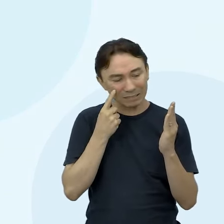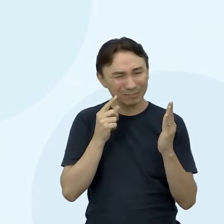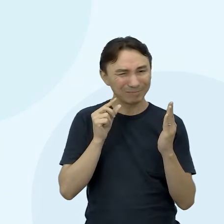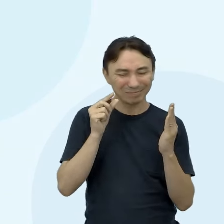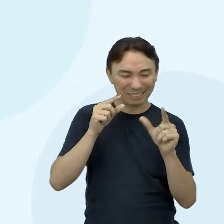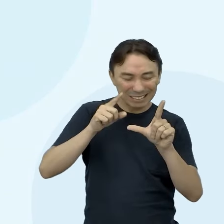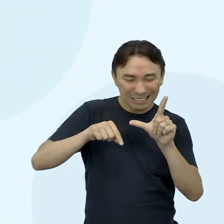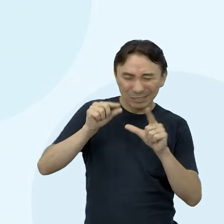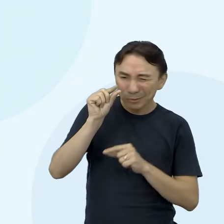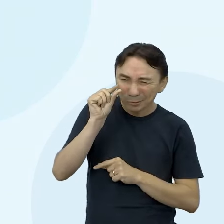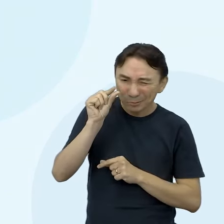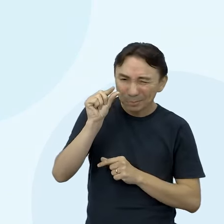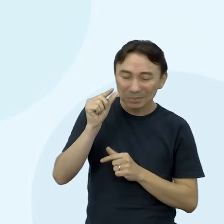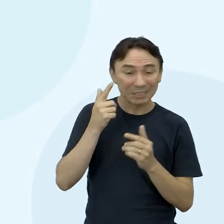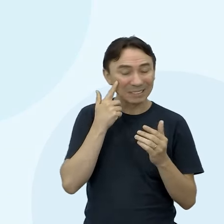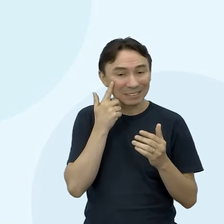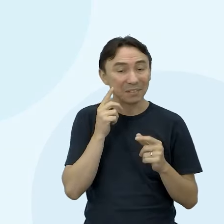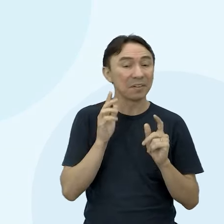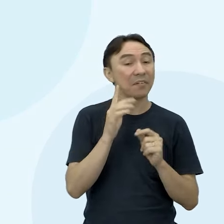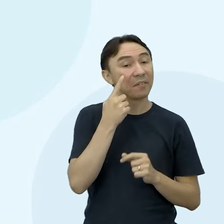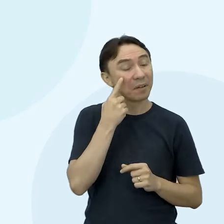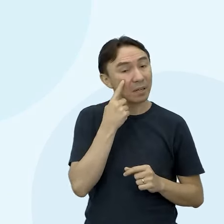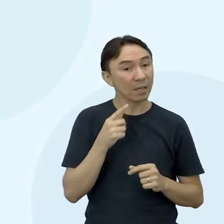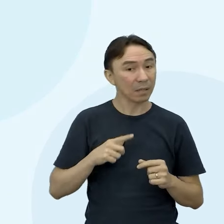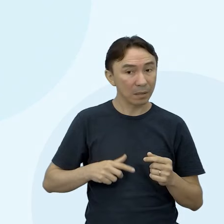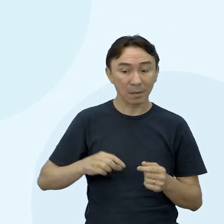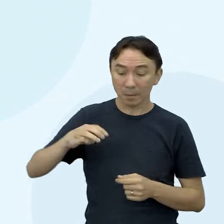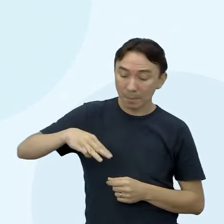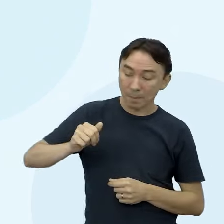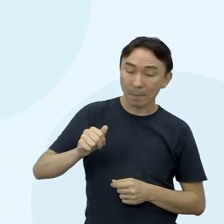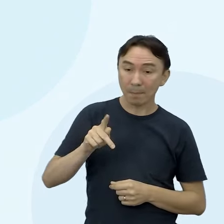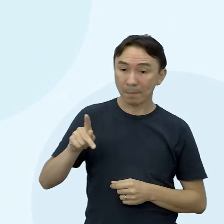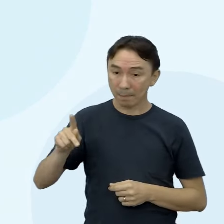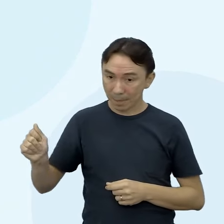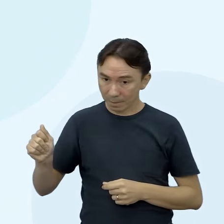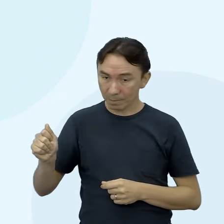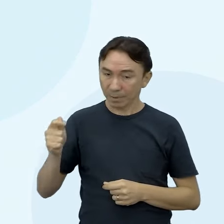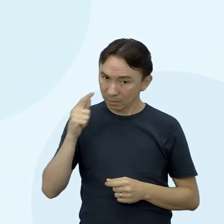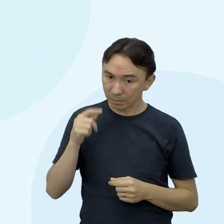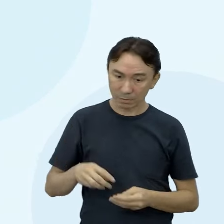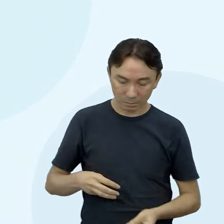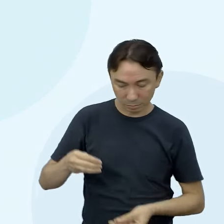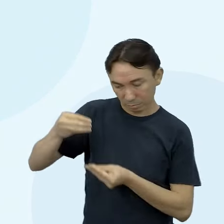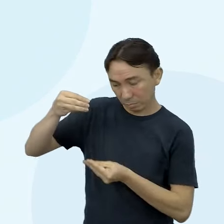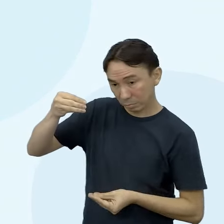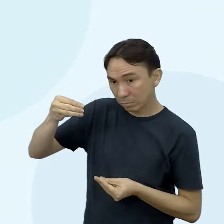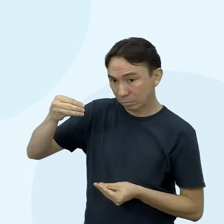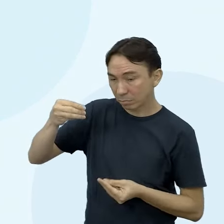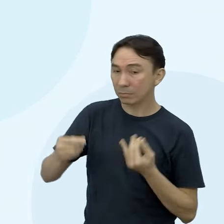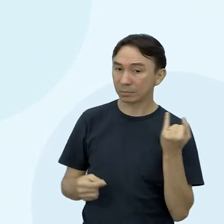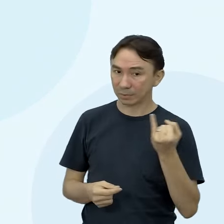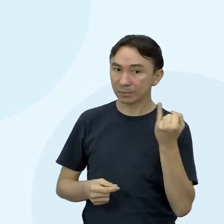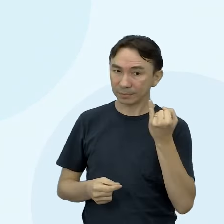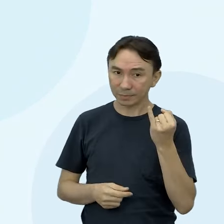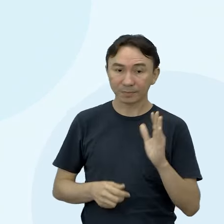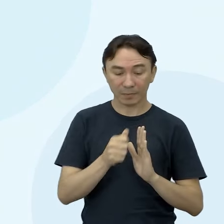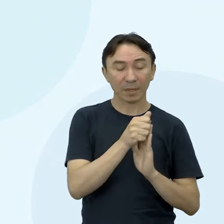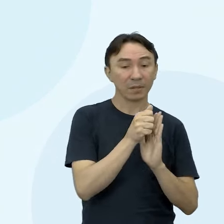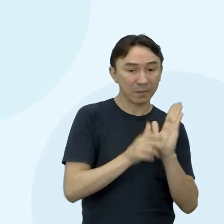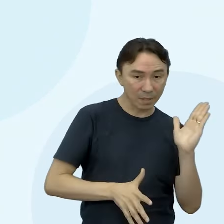que vocês tenham em mãos o mapa, certo? E essa atividade está na